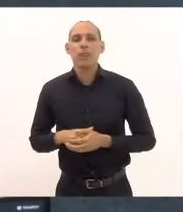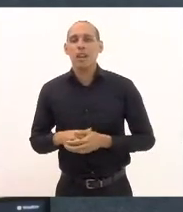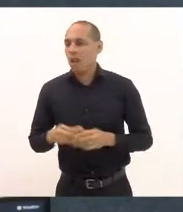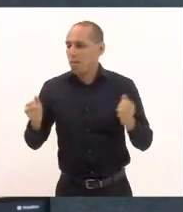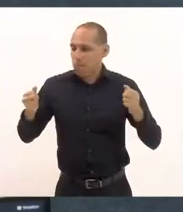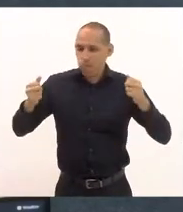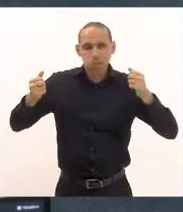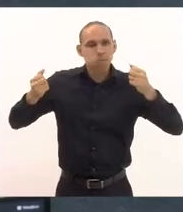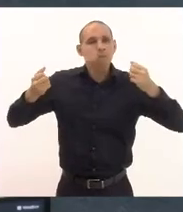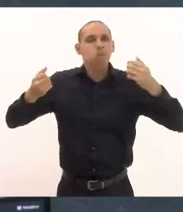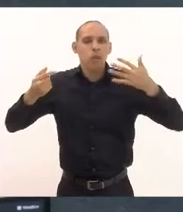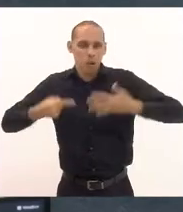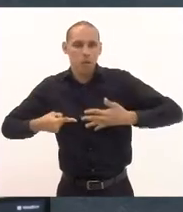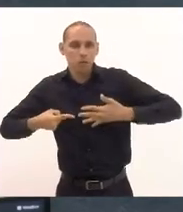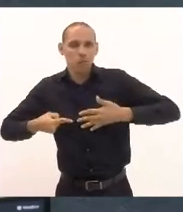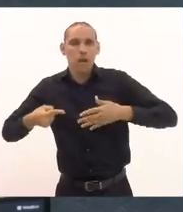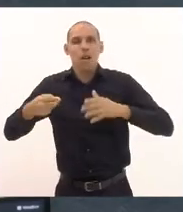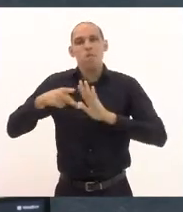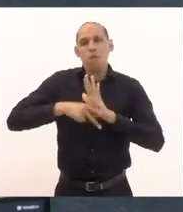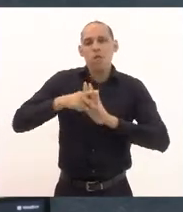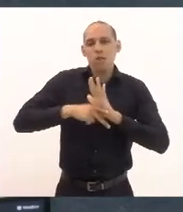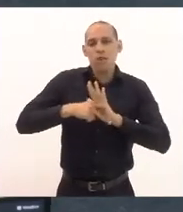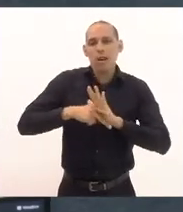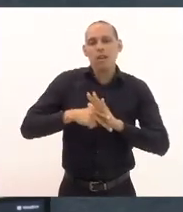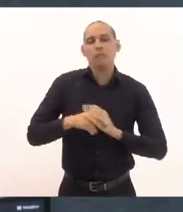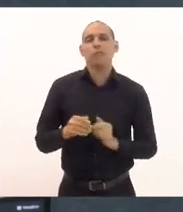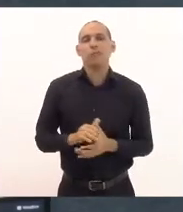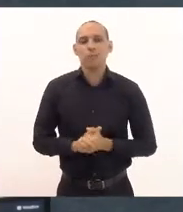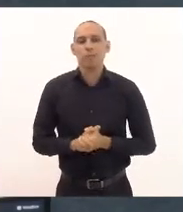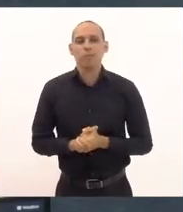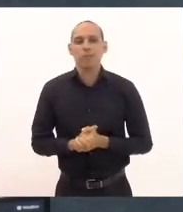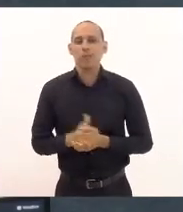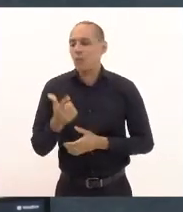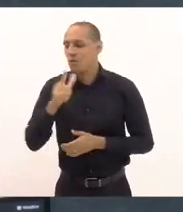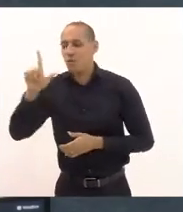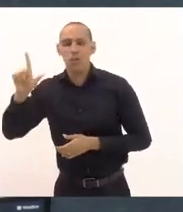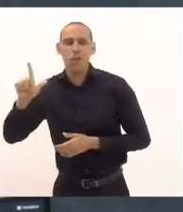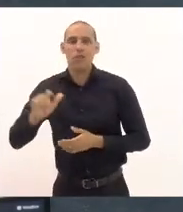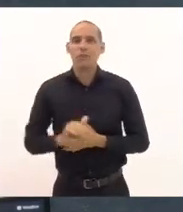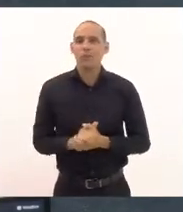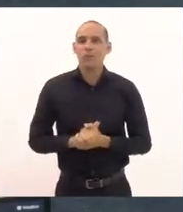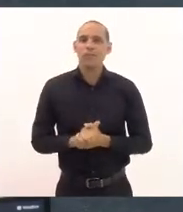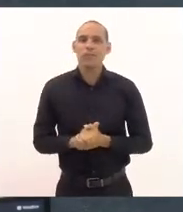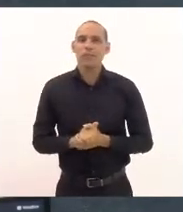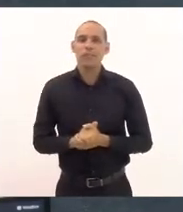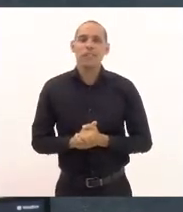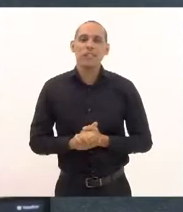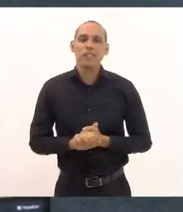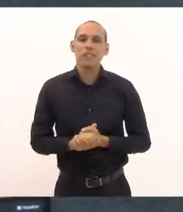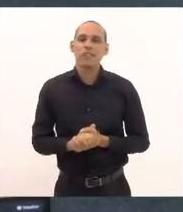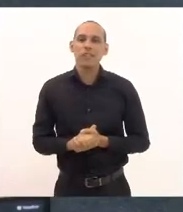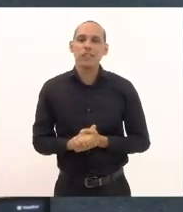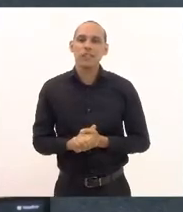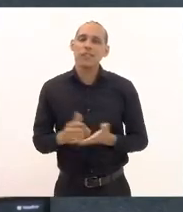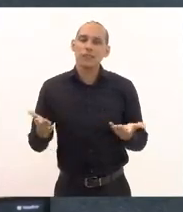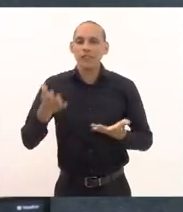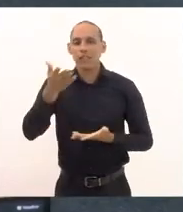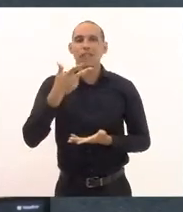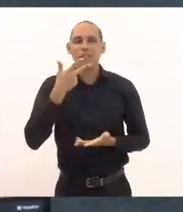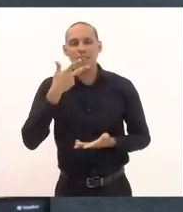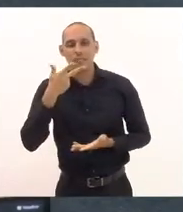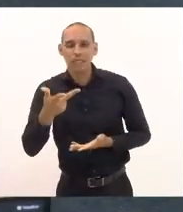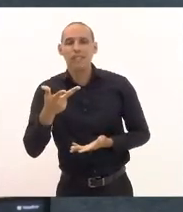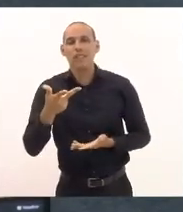1377-A de 2019. E, no resto, obstante aí do que já foi dito pelo senhor